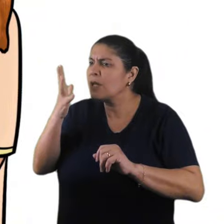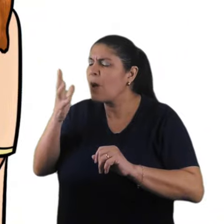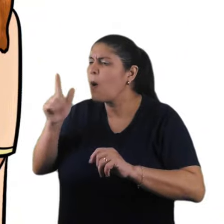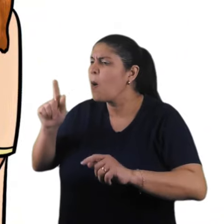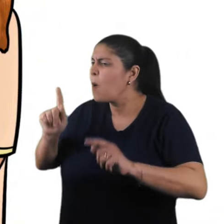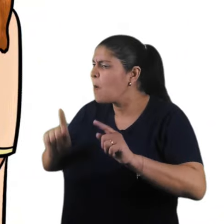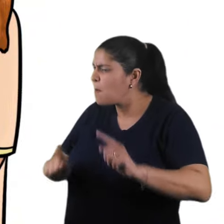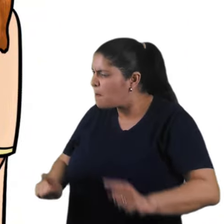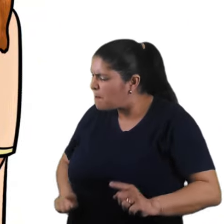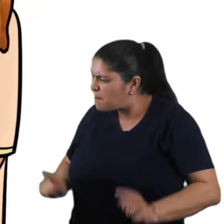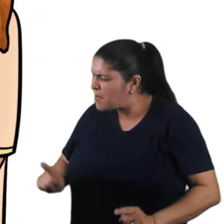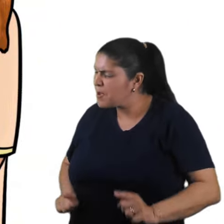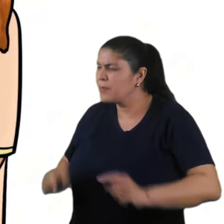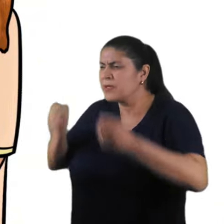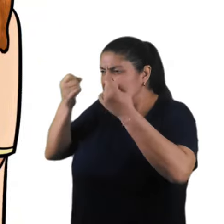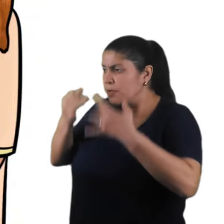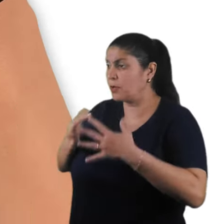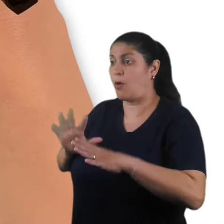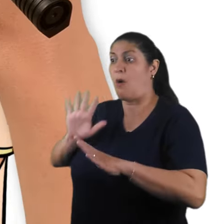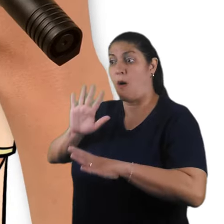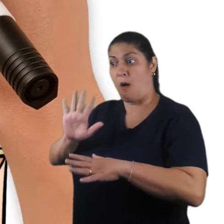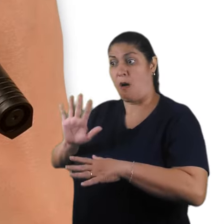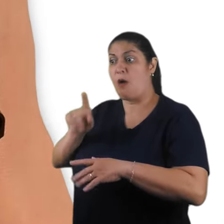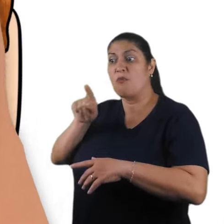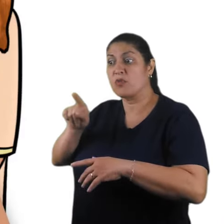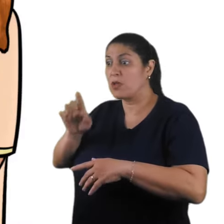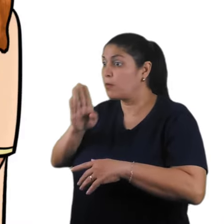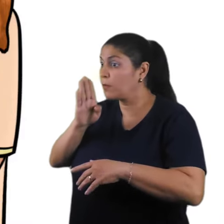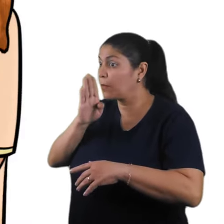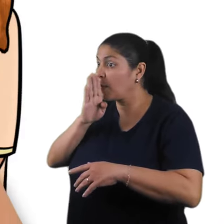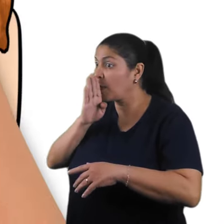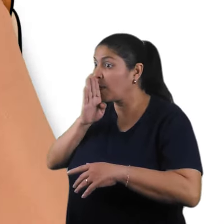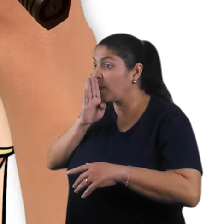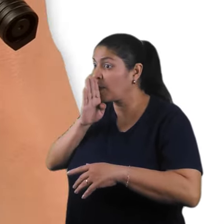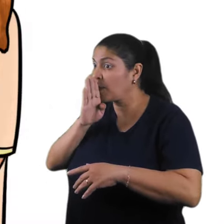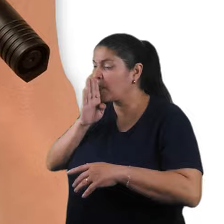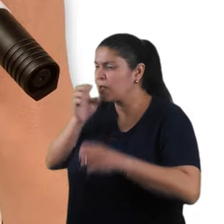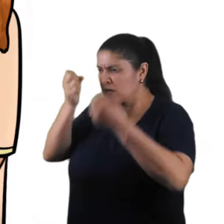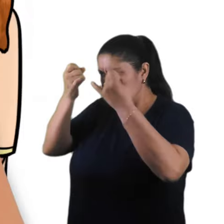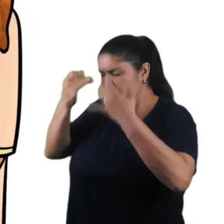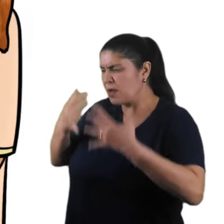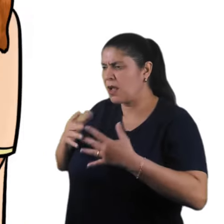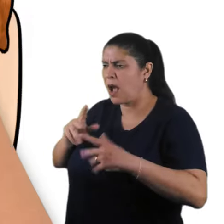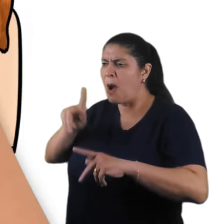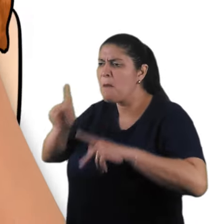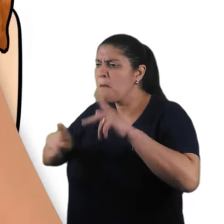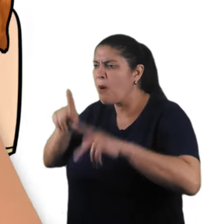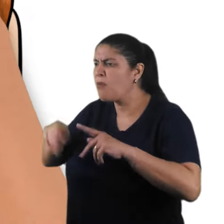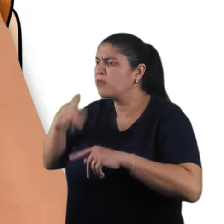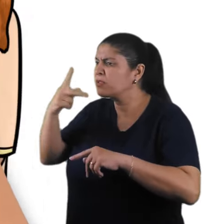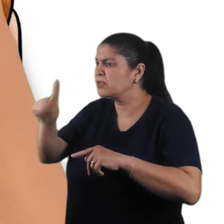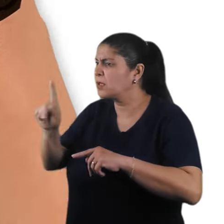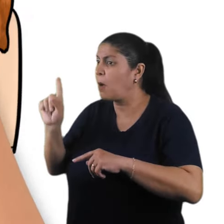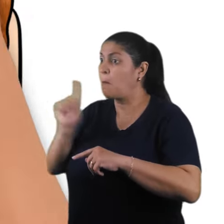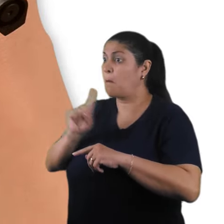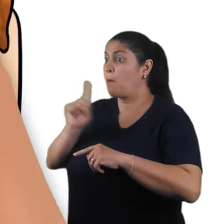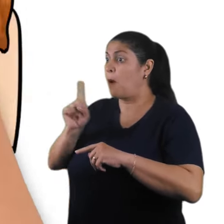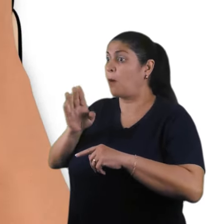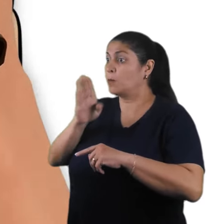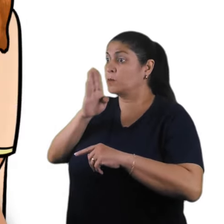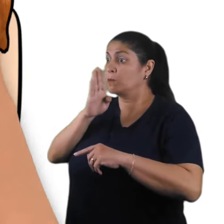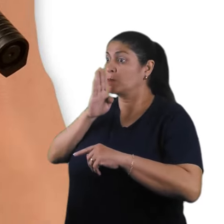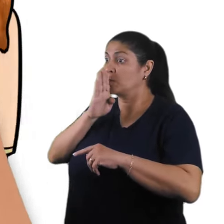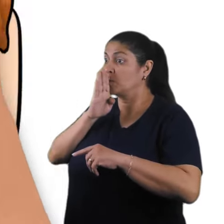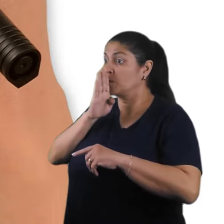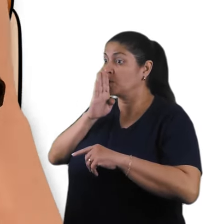um conselho de seu primo Mardoqueu. Ester, não conte a ninguém no palácio sobre a sua